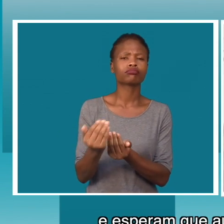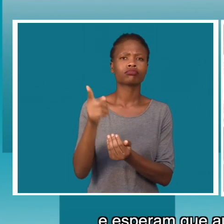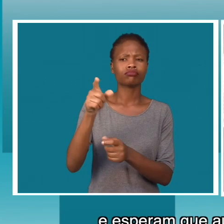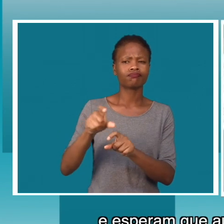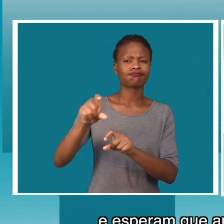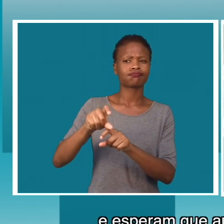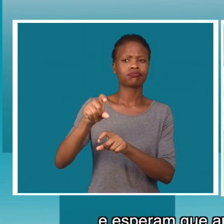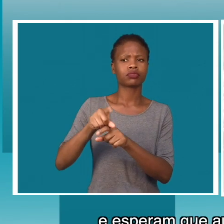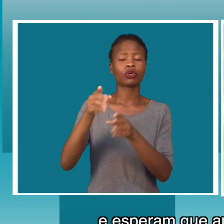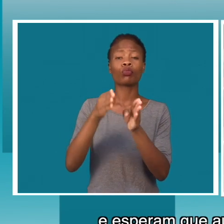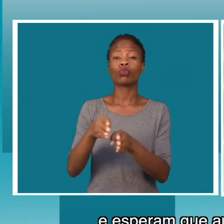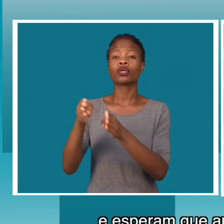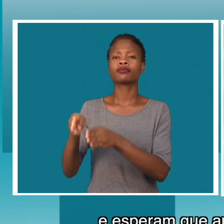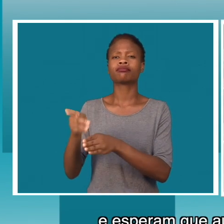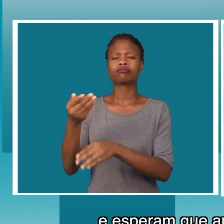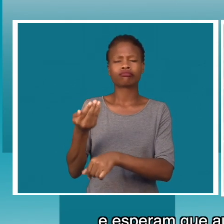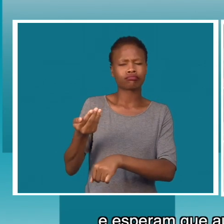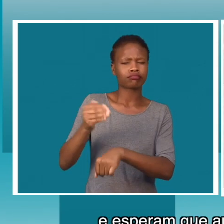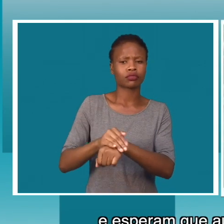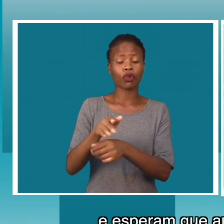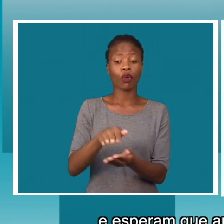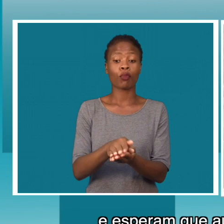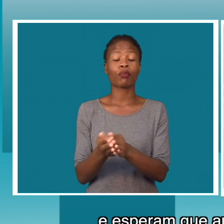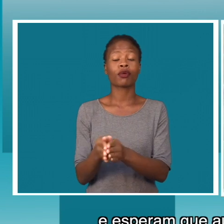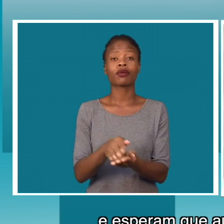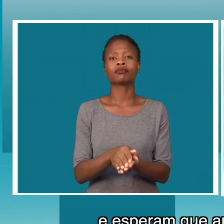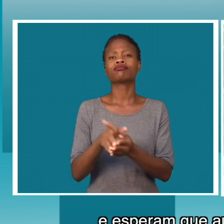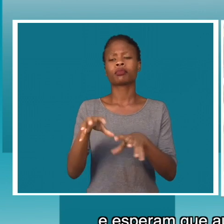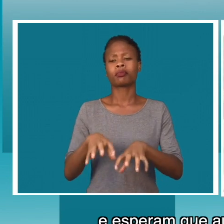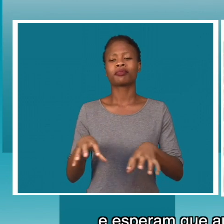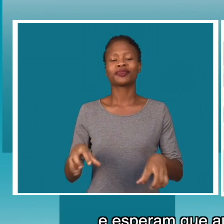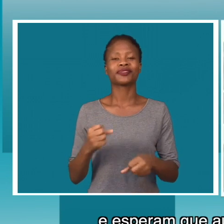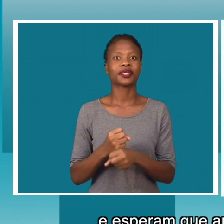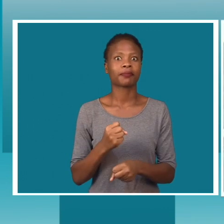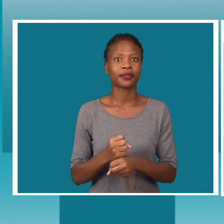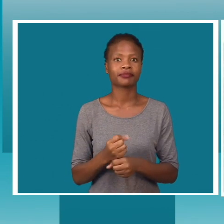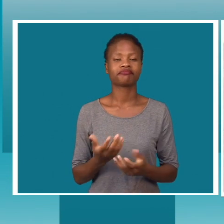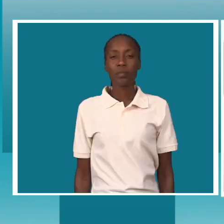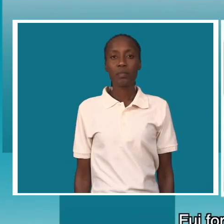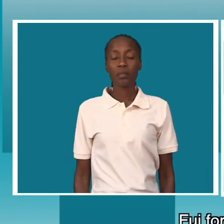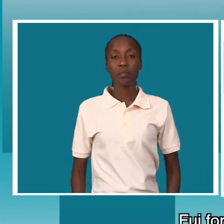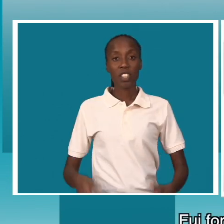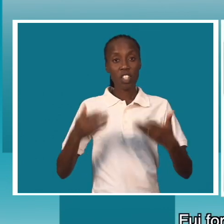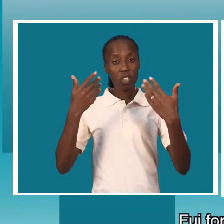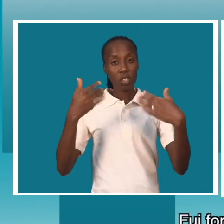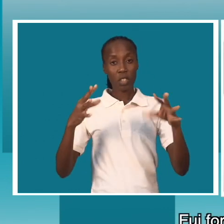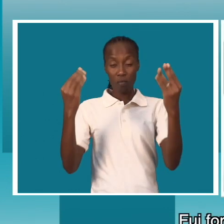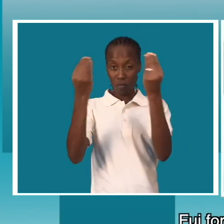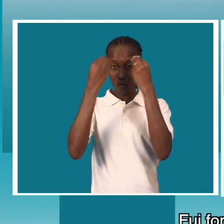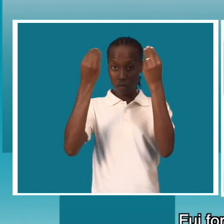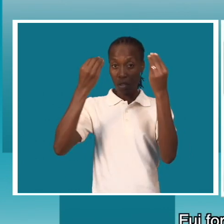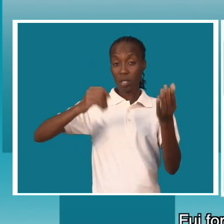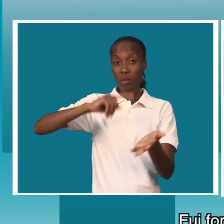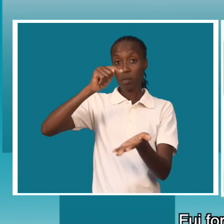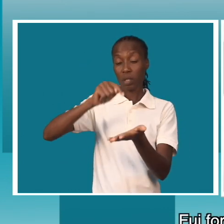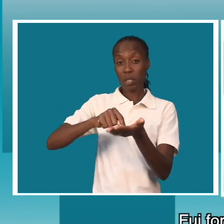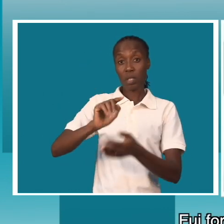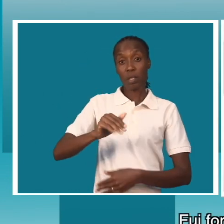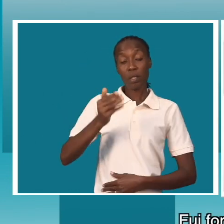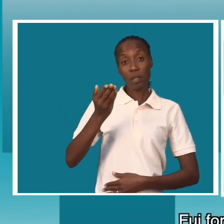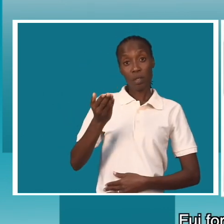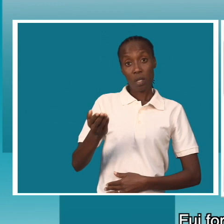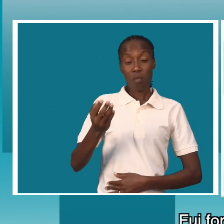e esperam que aumente o número de profissionais preparados para o mercado de trabalho. Fui formada nesse centro